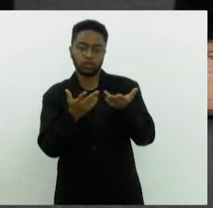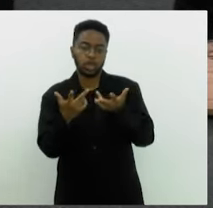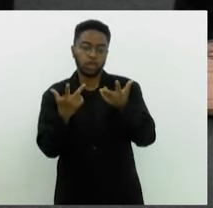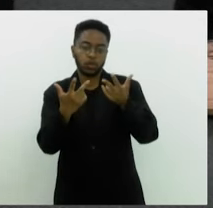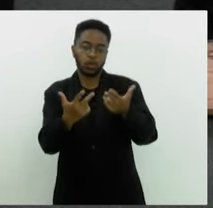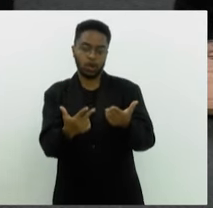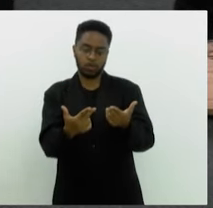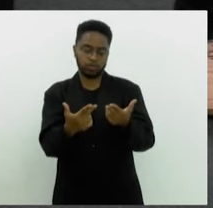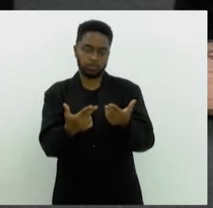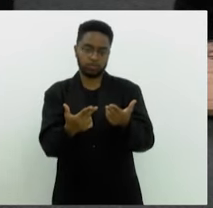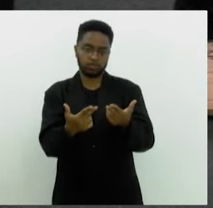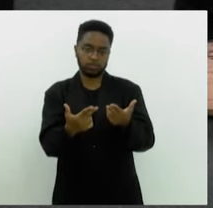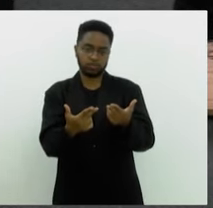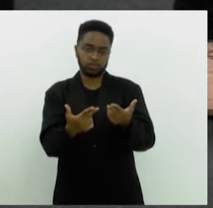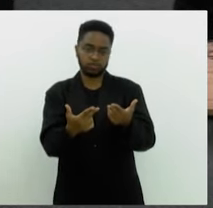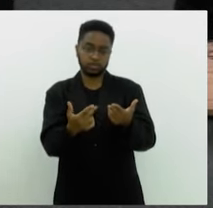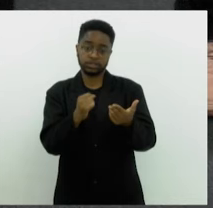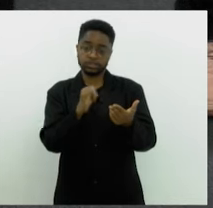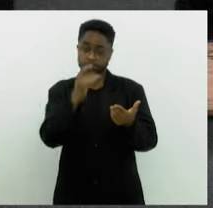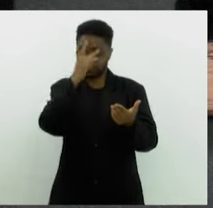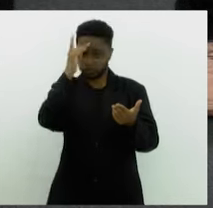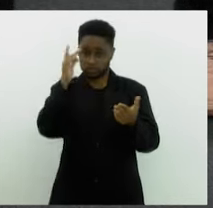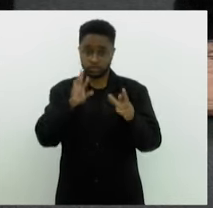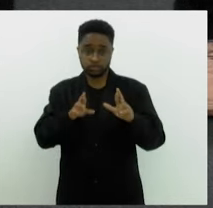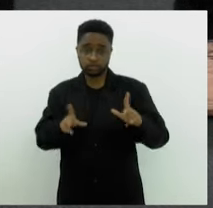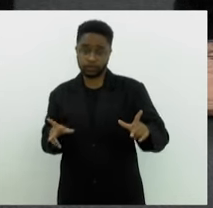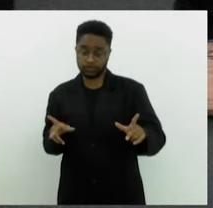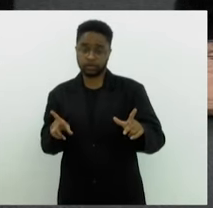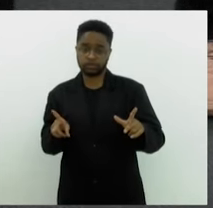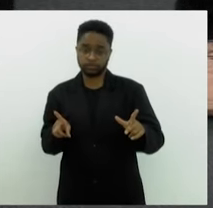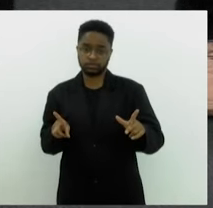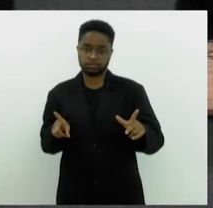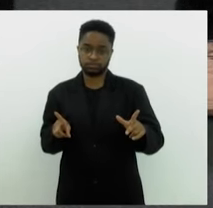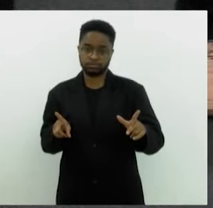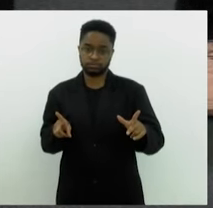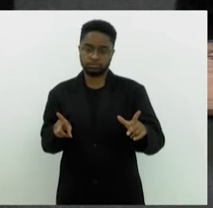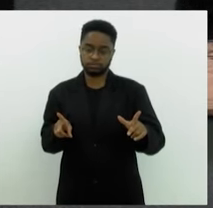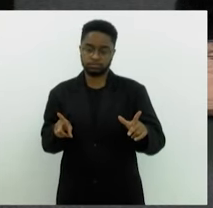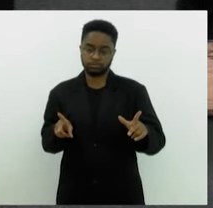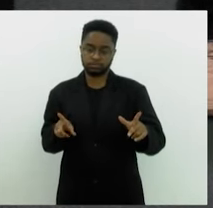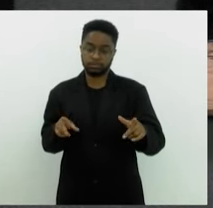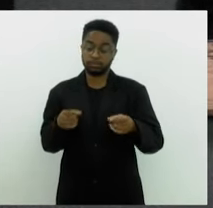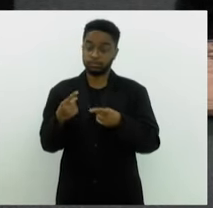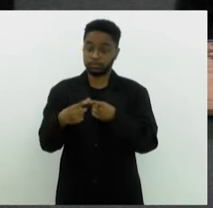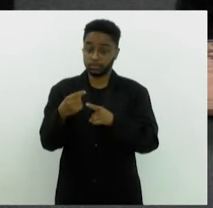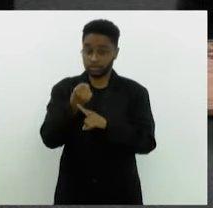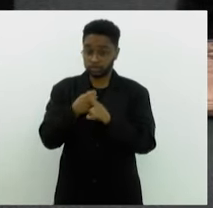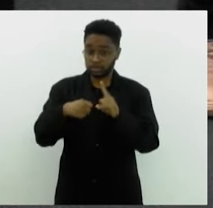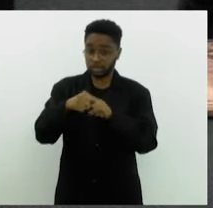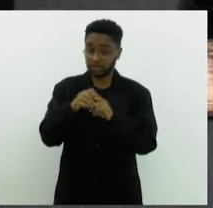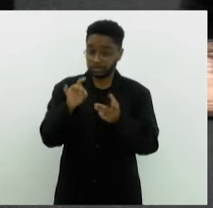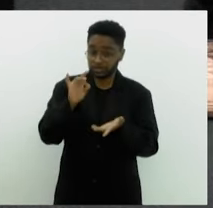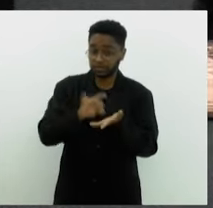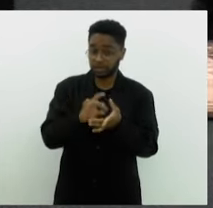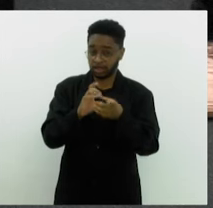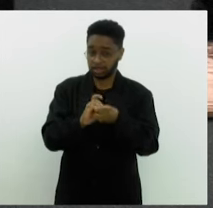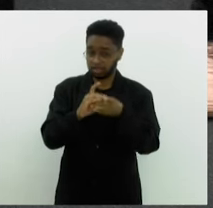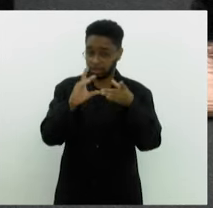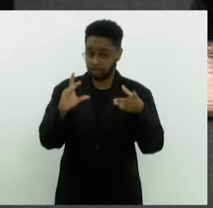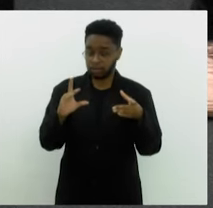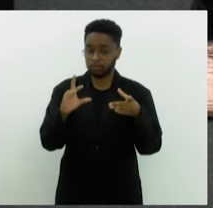do MST, as pessoas que são desiguais. Então, uma sociedade verdadeiramente